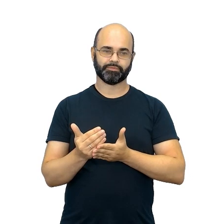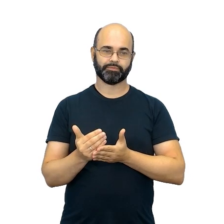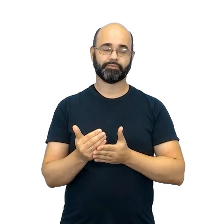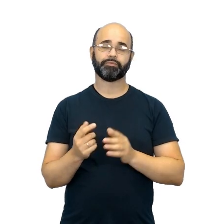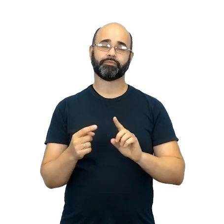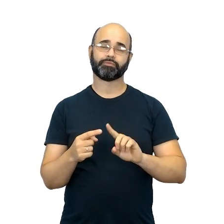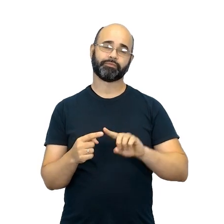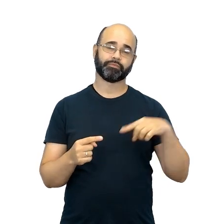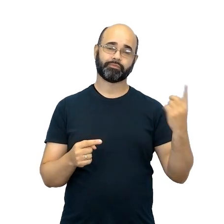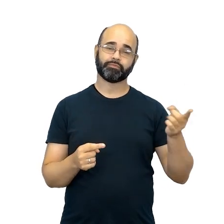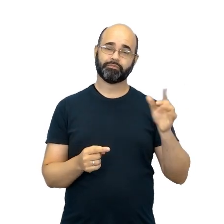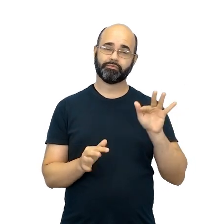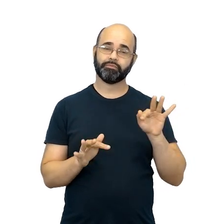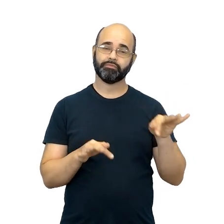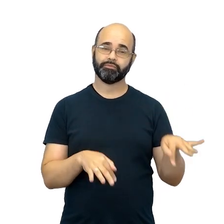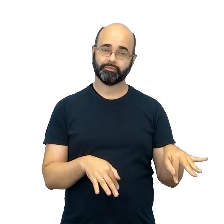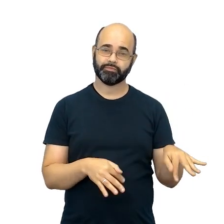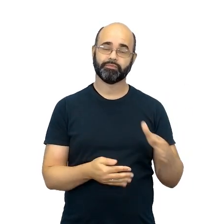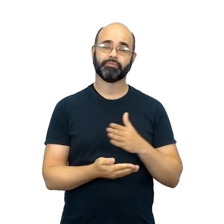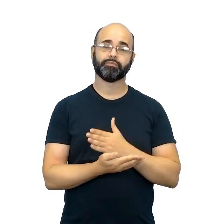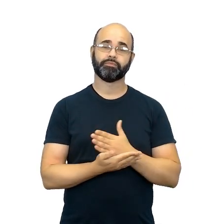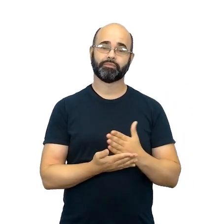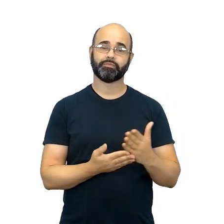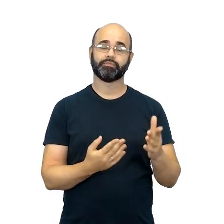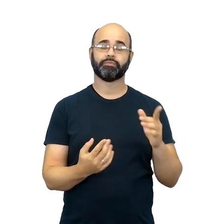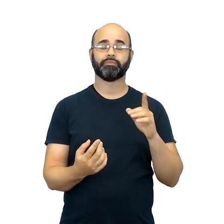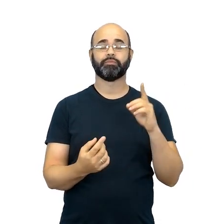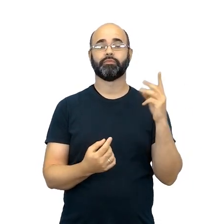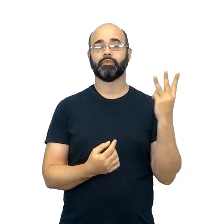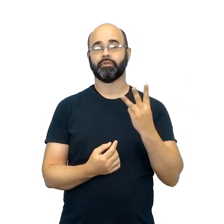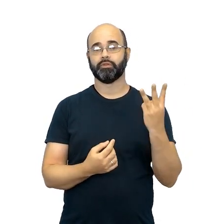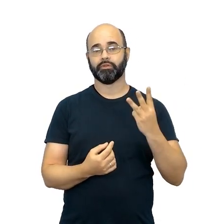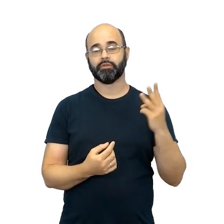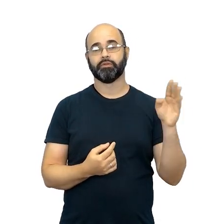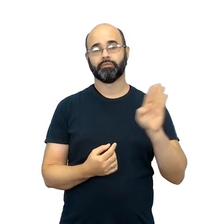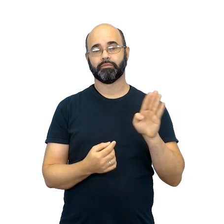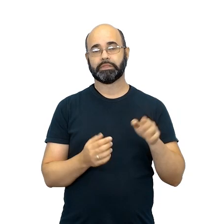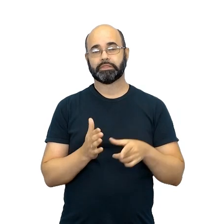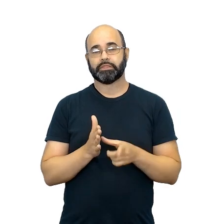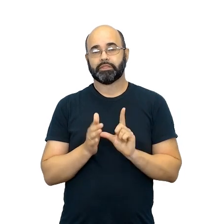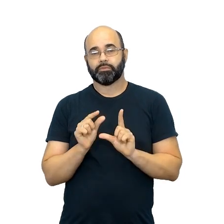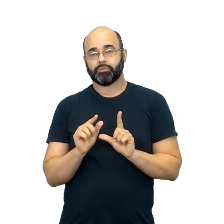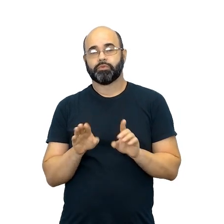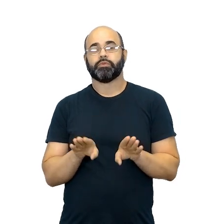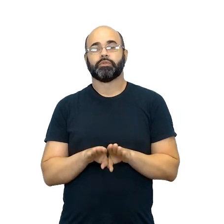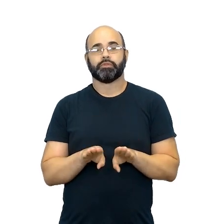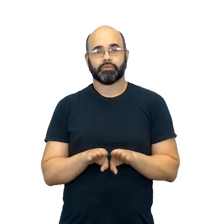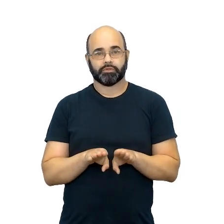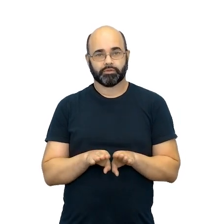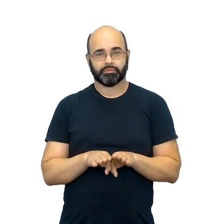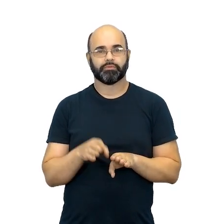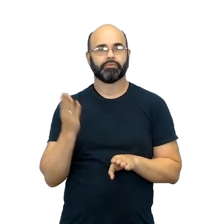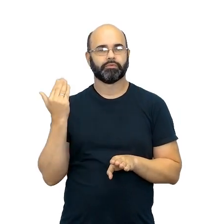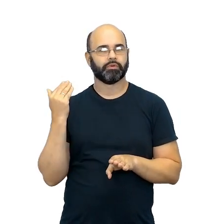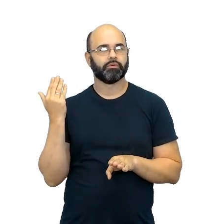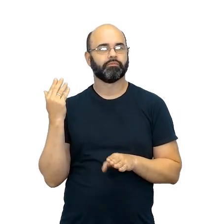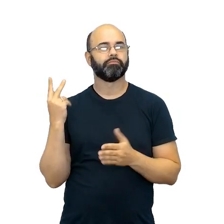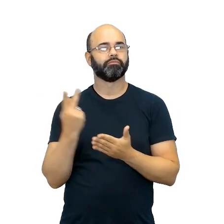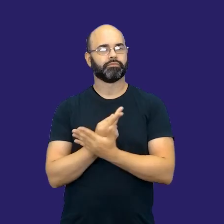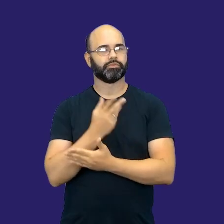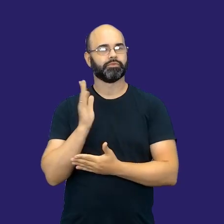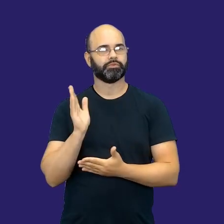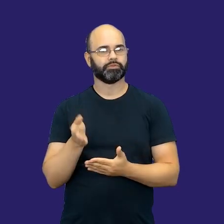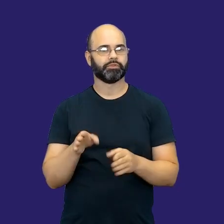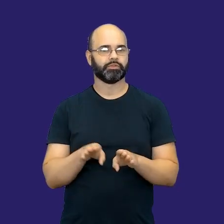teremos já iniciado a formação do terceiro bimestre um pouquinho antes também, como aconteceu aqui um pouquinho antes também.